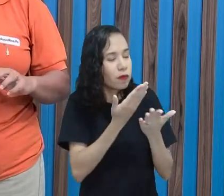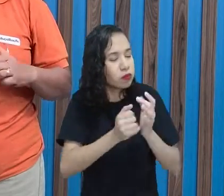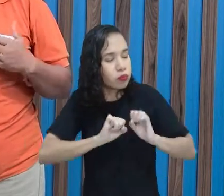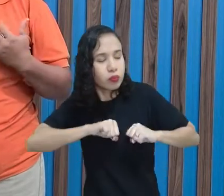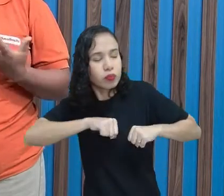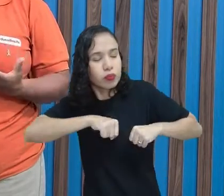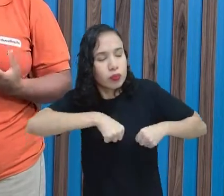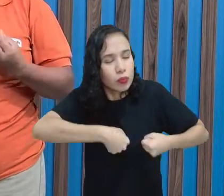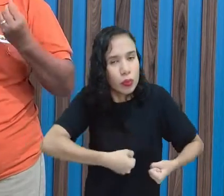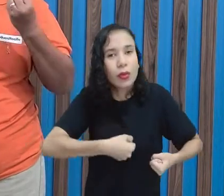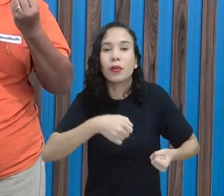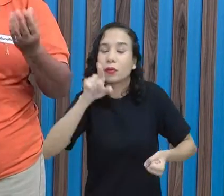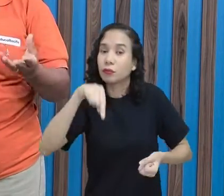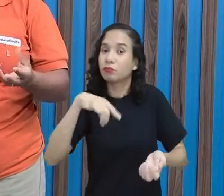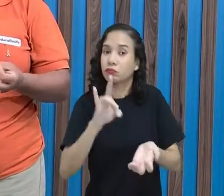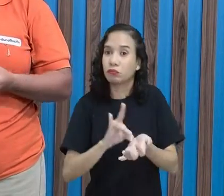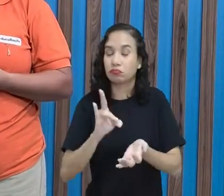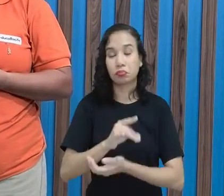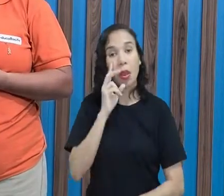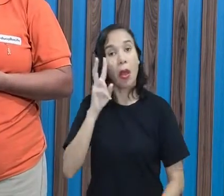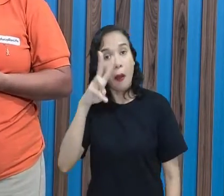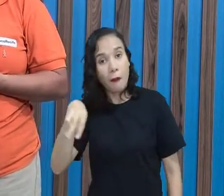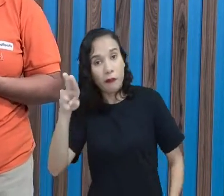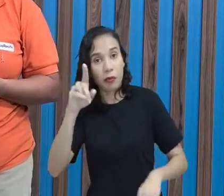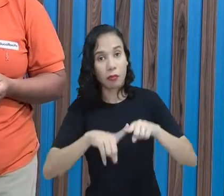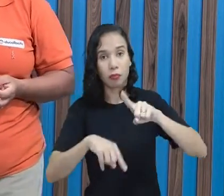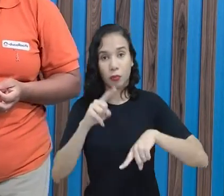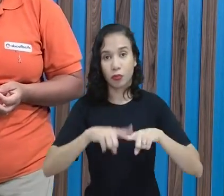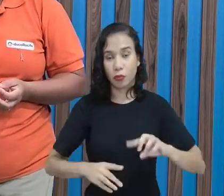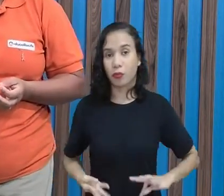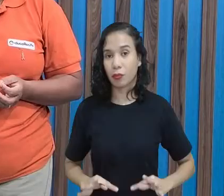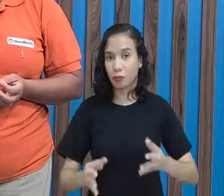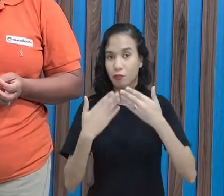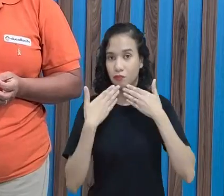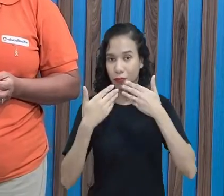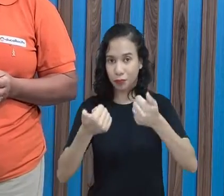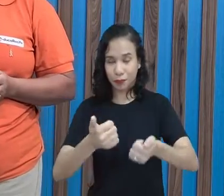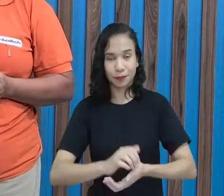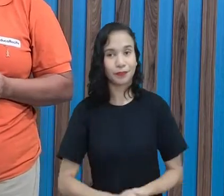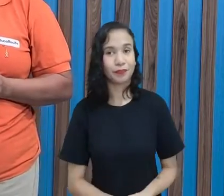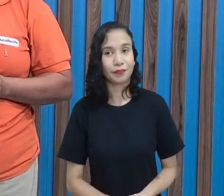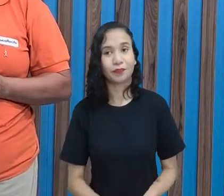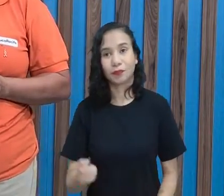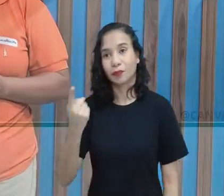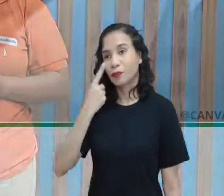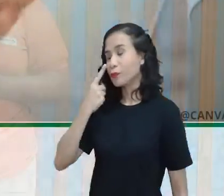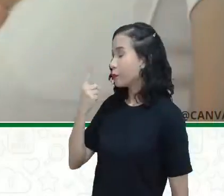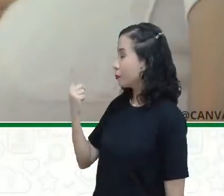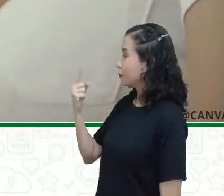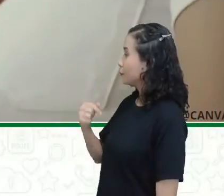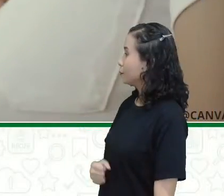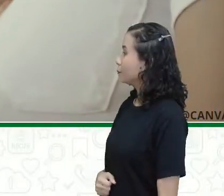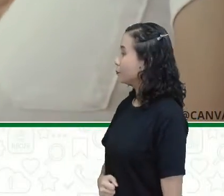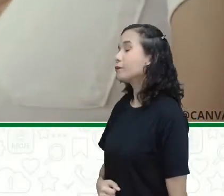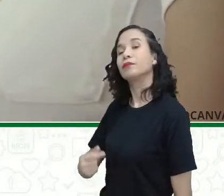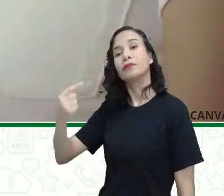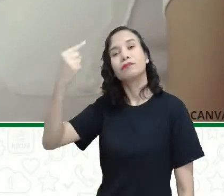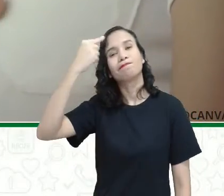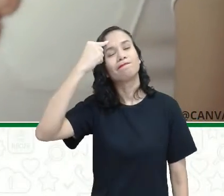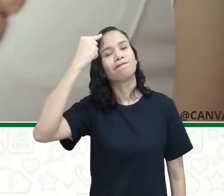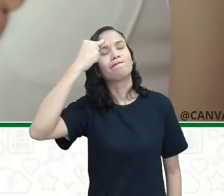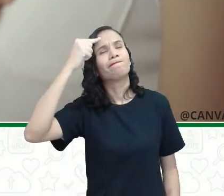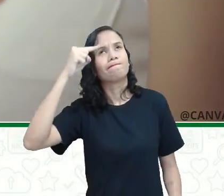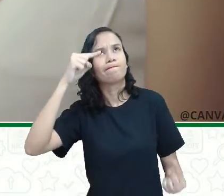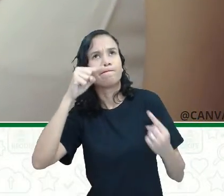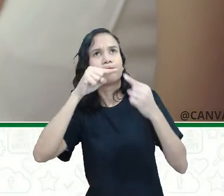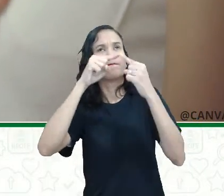que esses objetos melhorem. Então, olha só, pensando nisso,